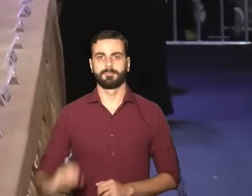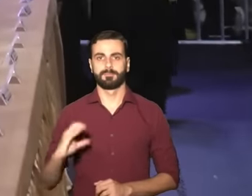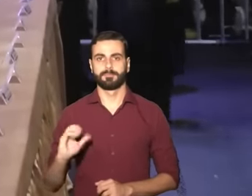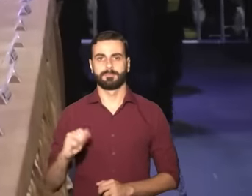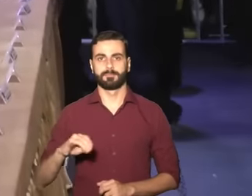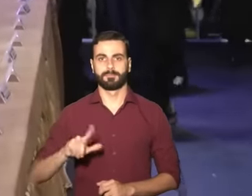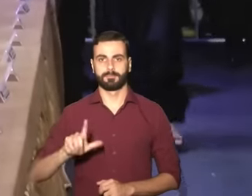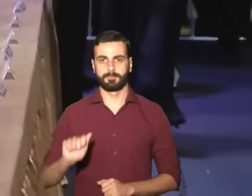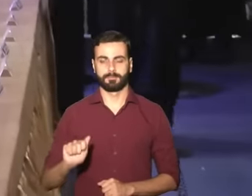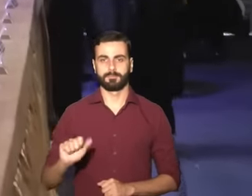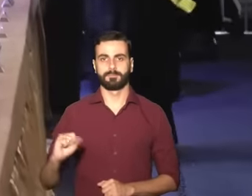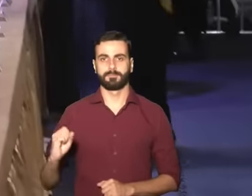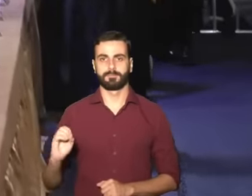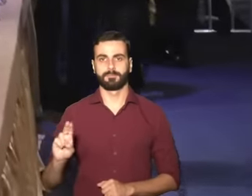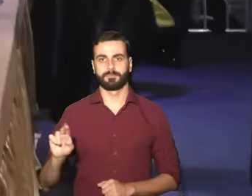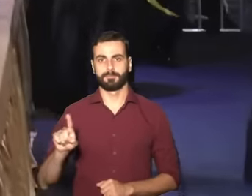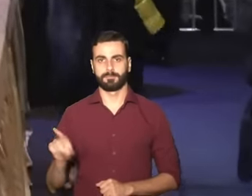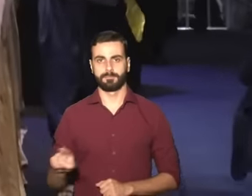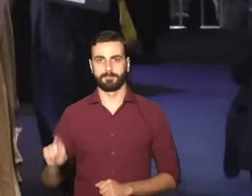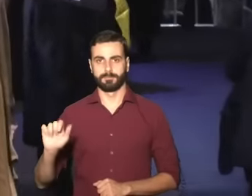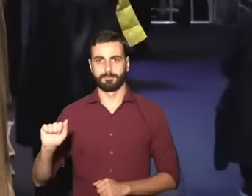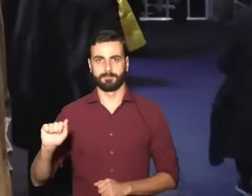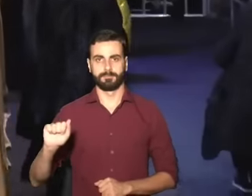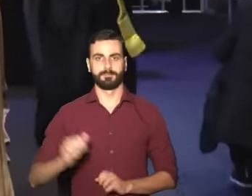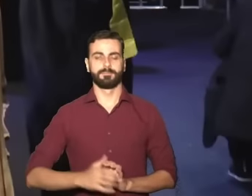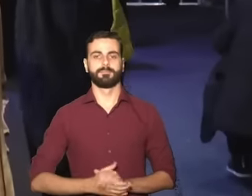Camila de Souza Vieira.